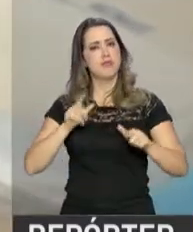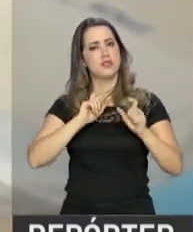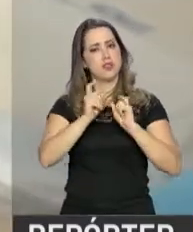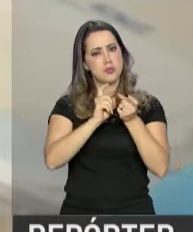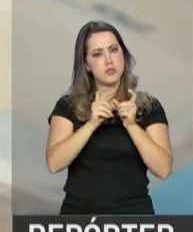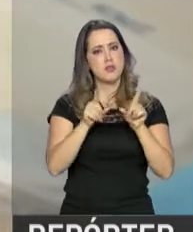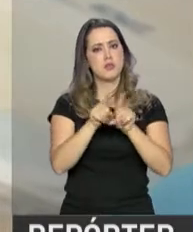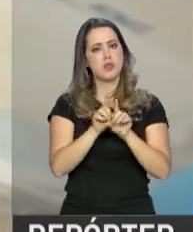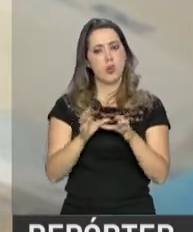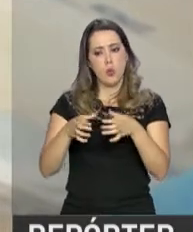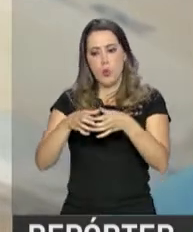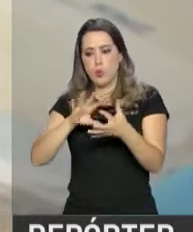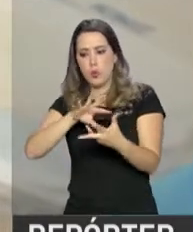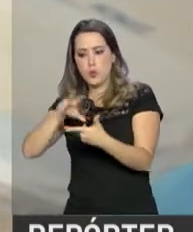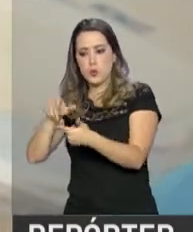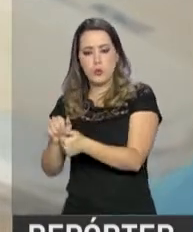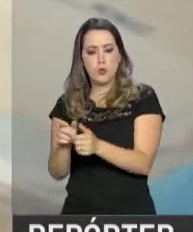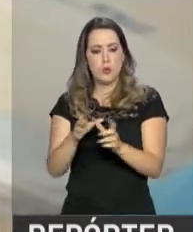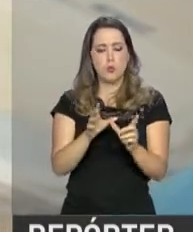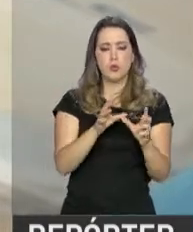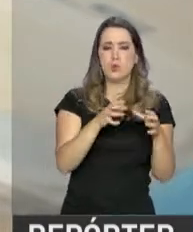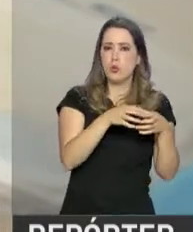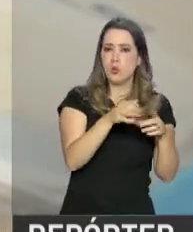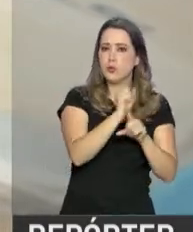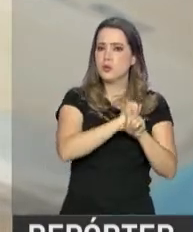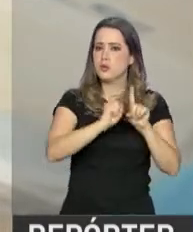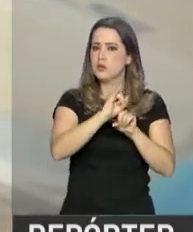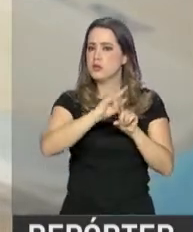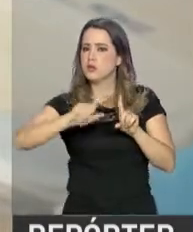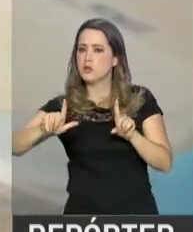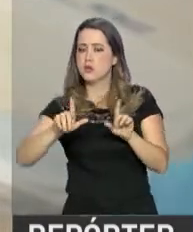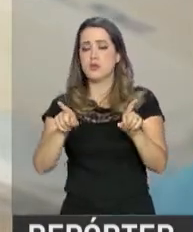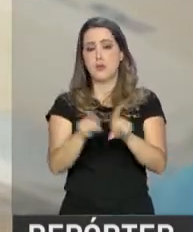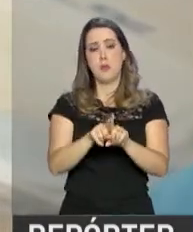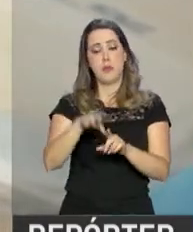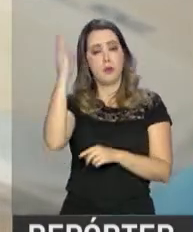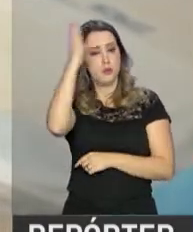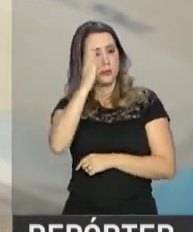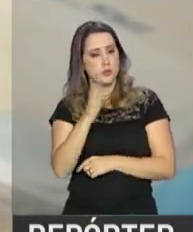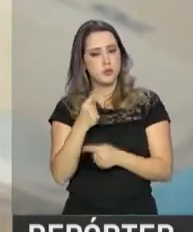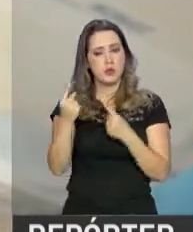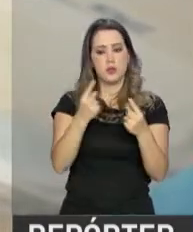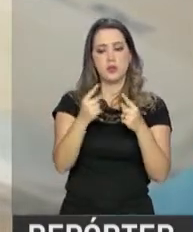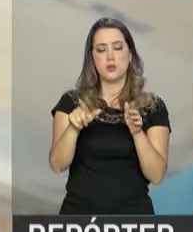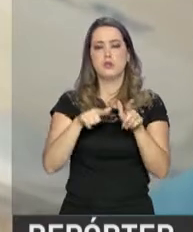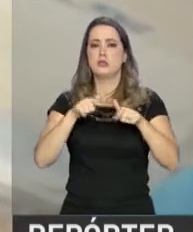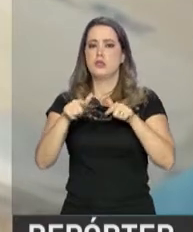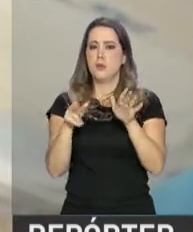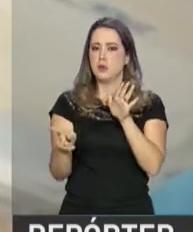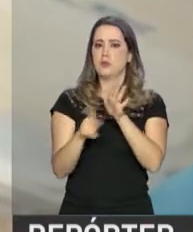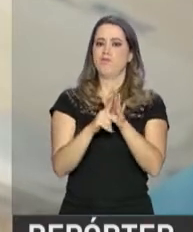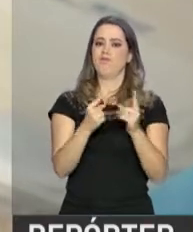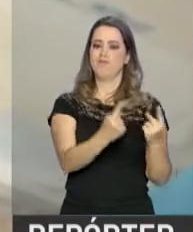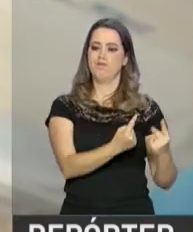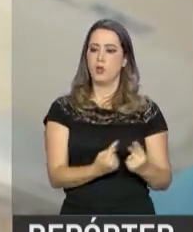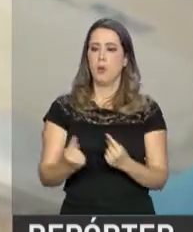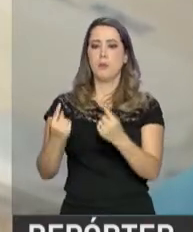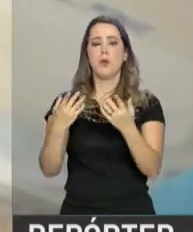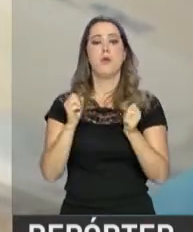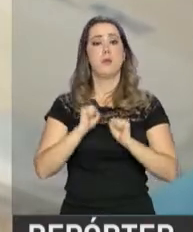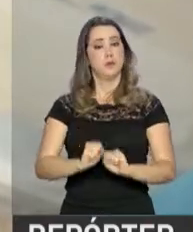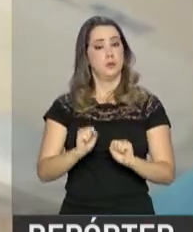entre agências internacionais, sociedade civil e Estado brasileiro, para que cada um fazendo seu papel, cumprindo seu papel,